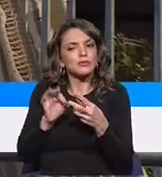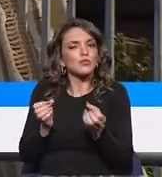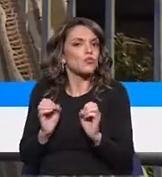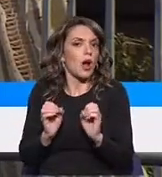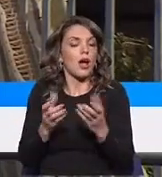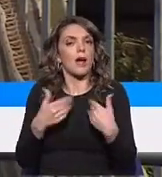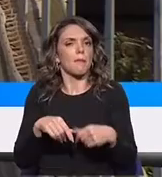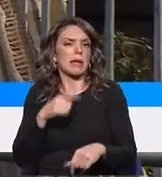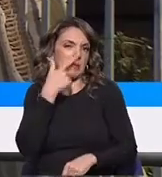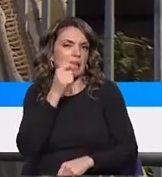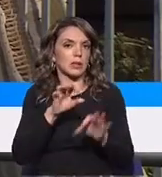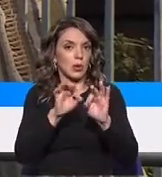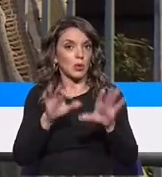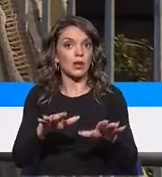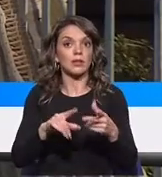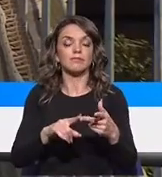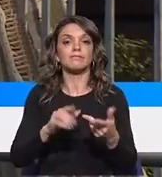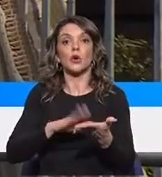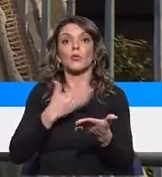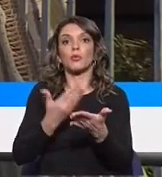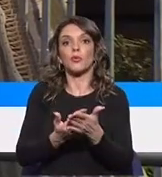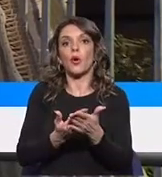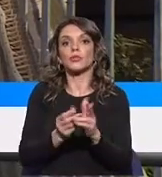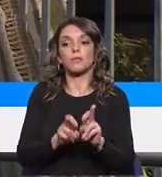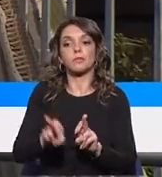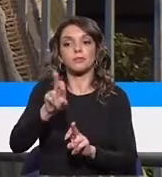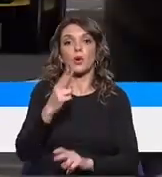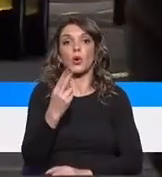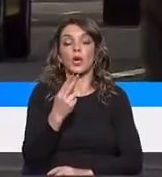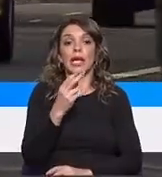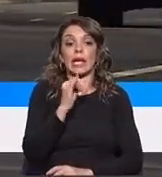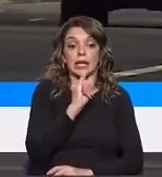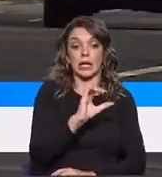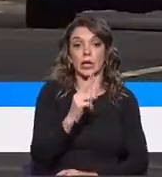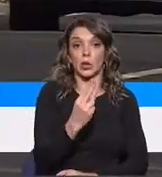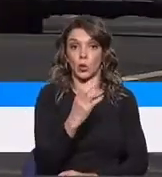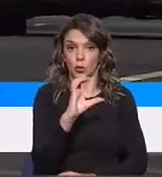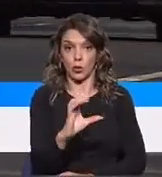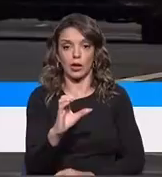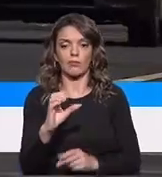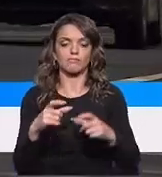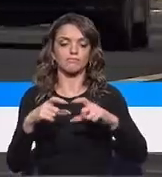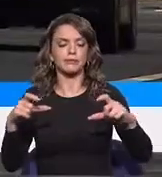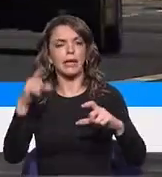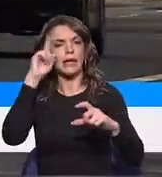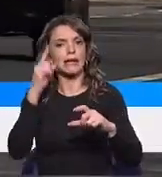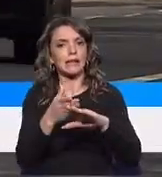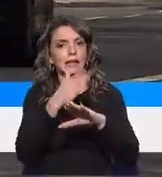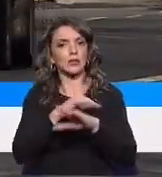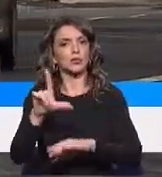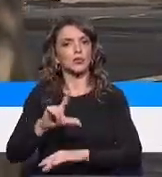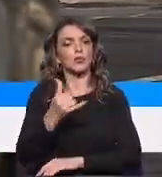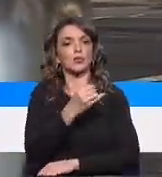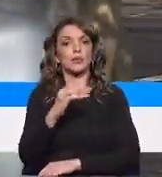será semelhante. A proposta de aumento do imposto único de circulação para veículos matriculados antes de julho de